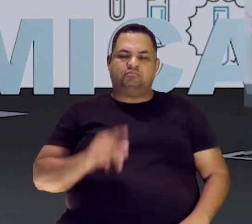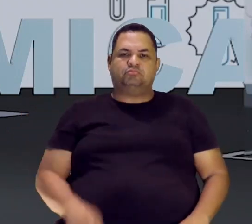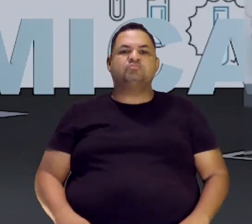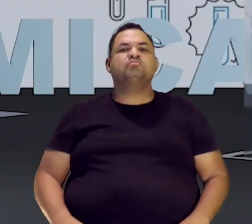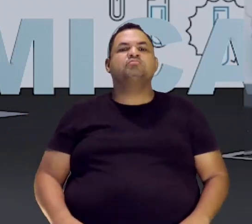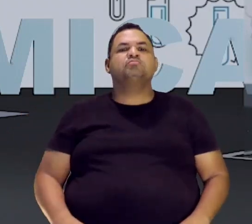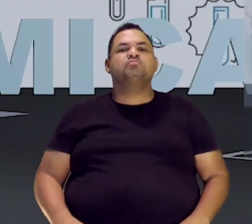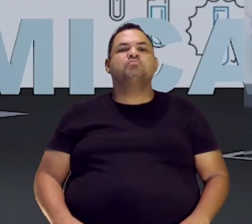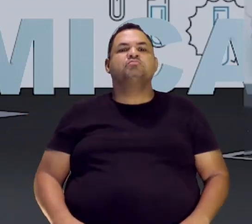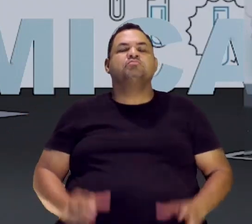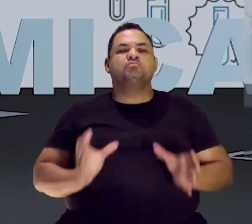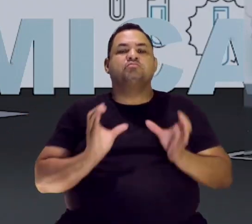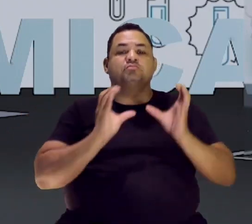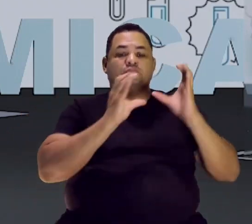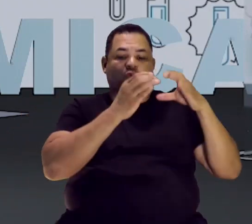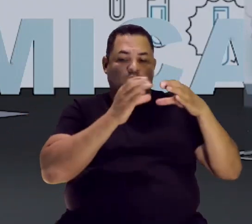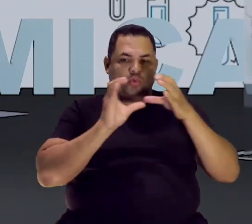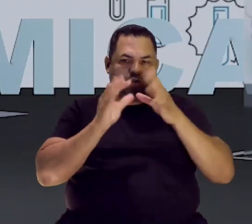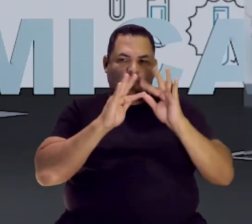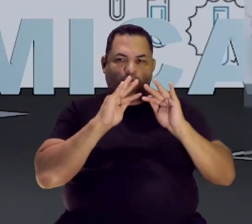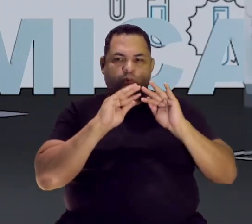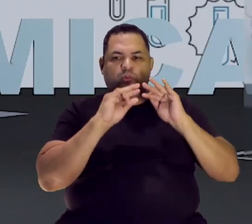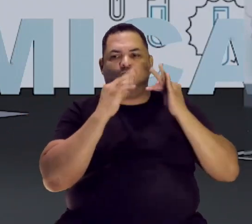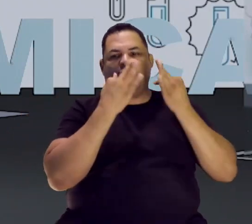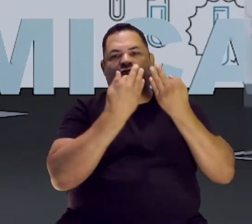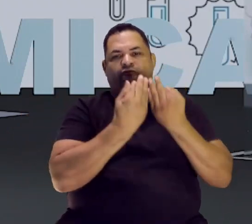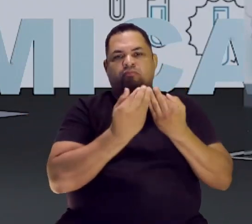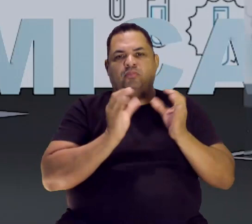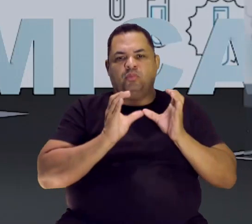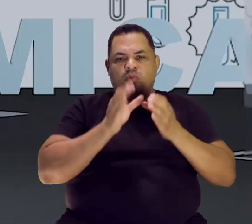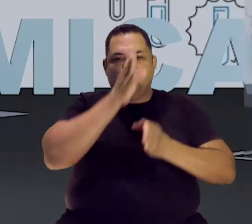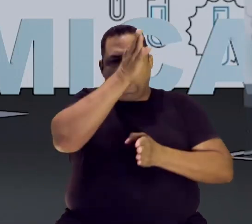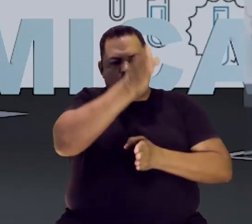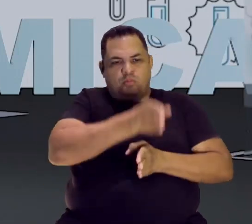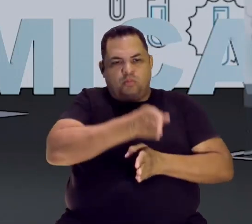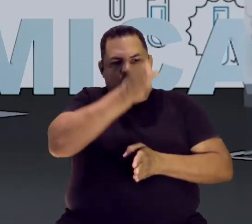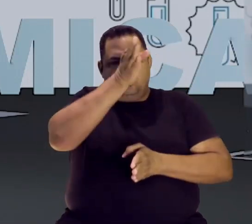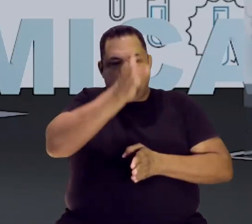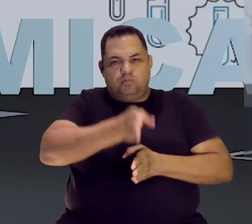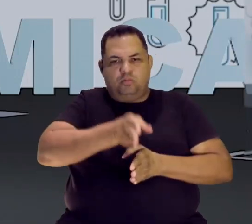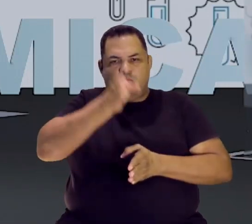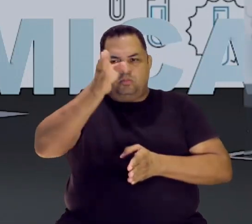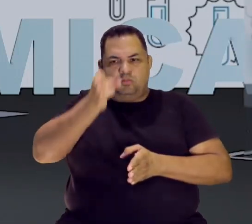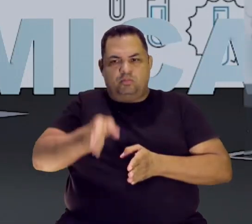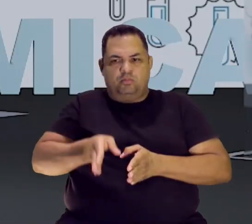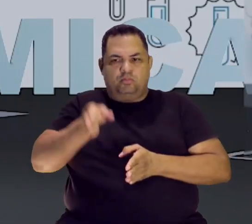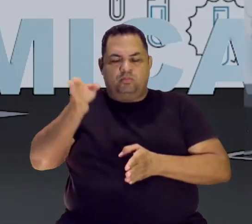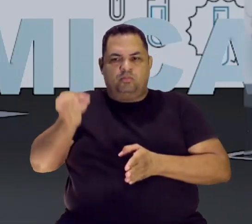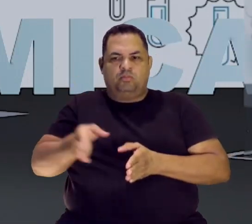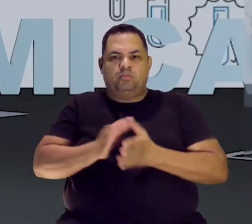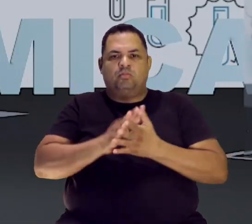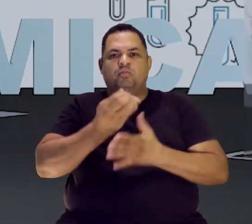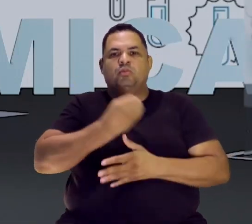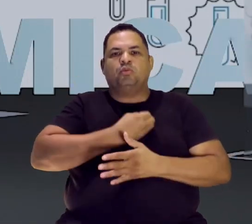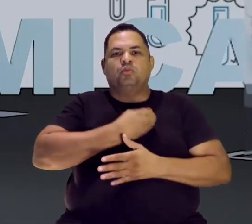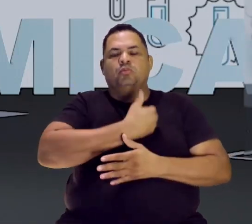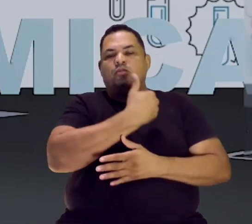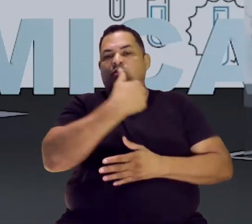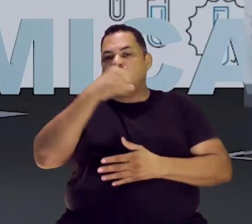com relação às famílias, que são as colunas verticais, são em número de